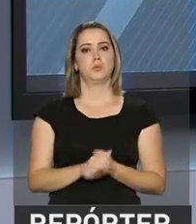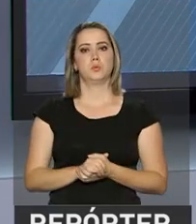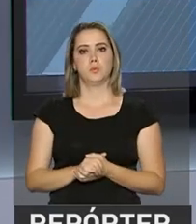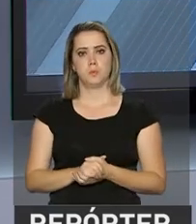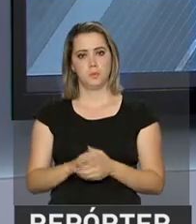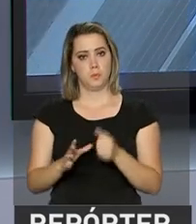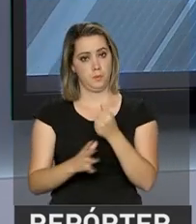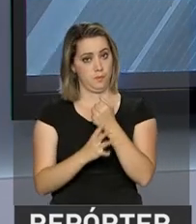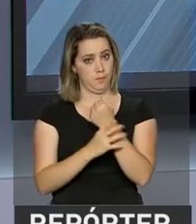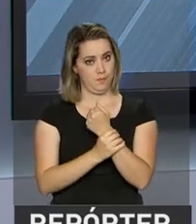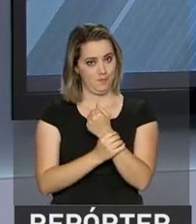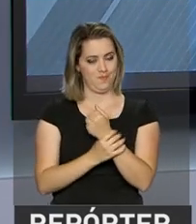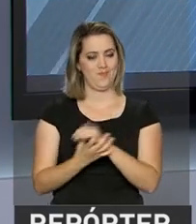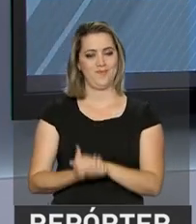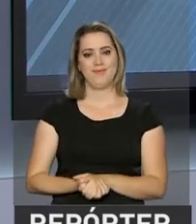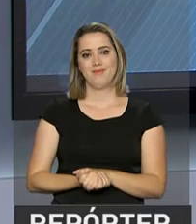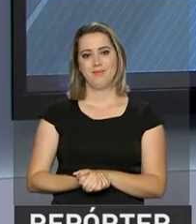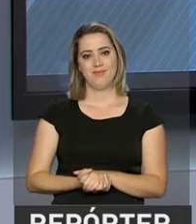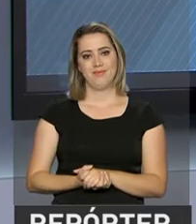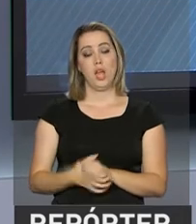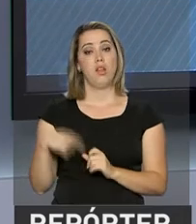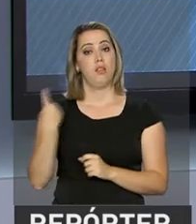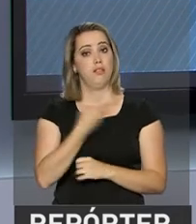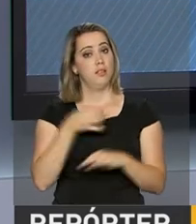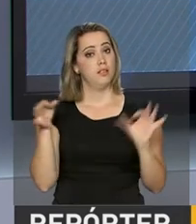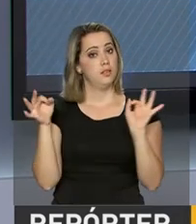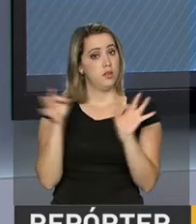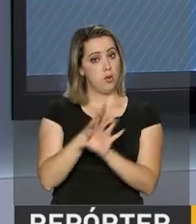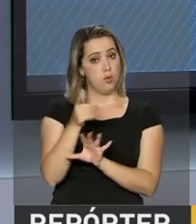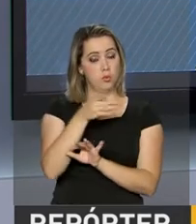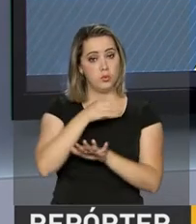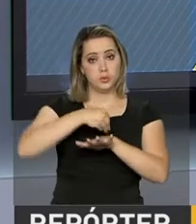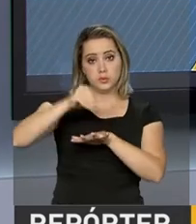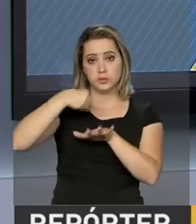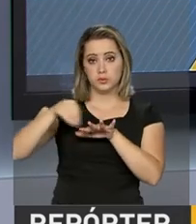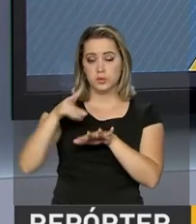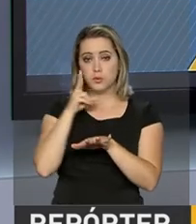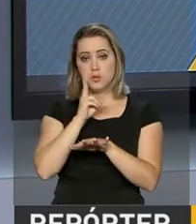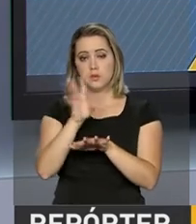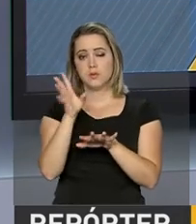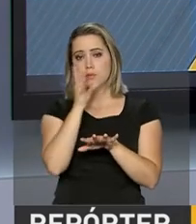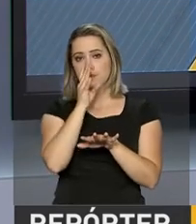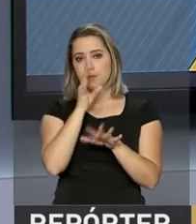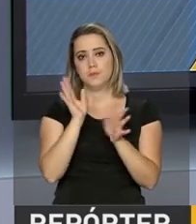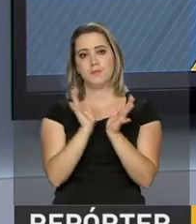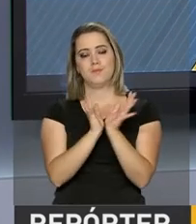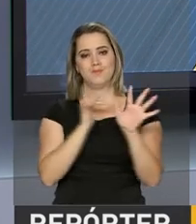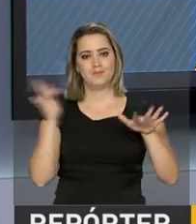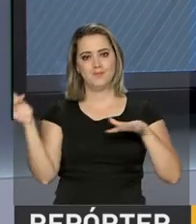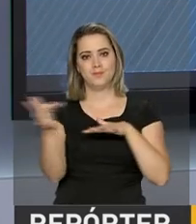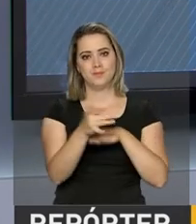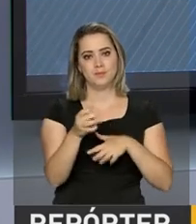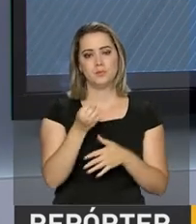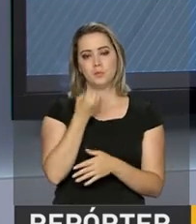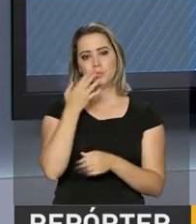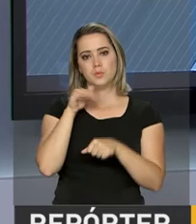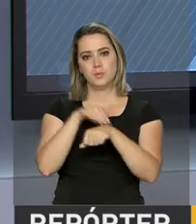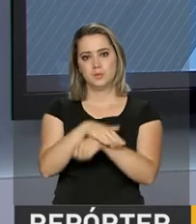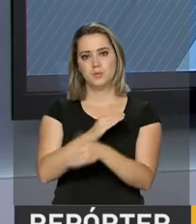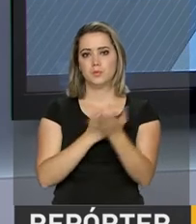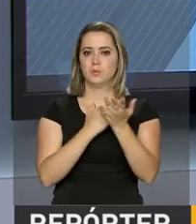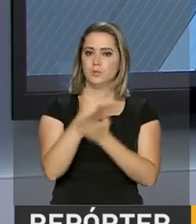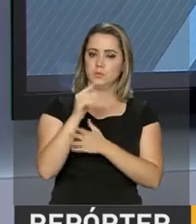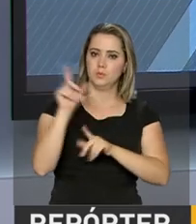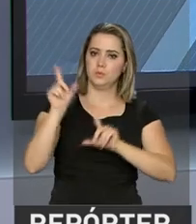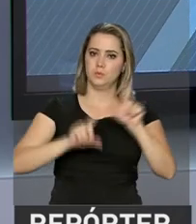código de segurança e nós ficamos por aqui outras notícias você acompanha também em nossas redes sociais uma boa noite